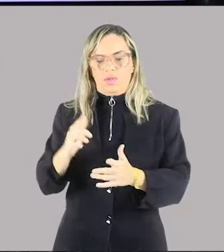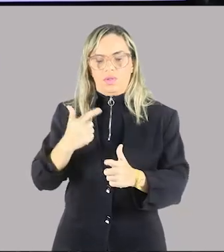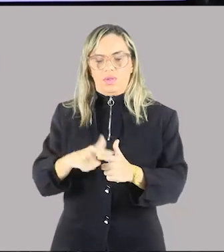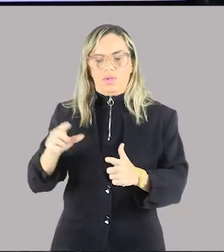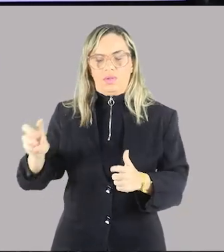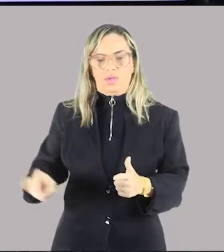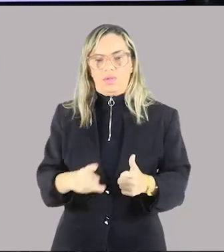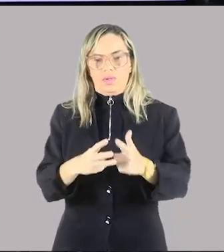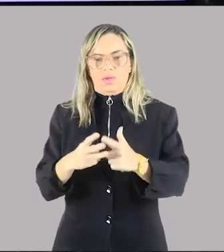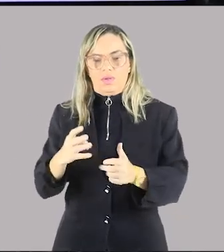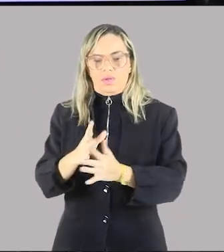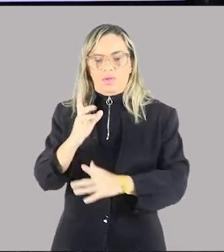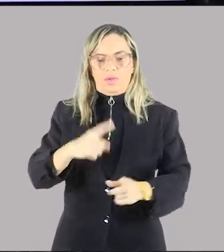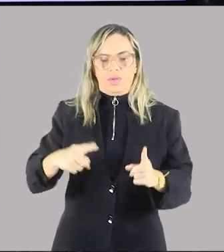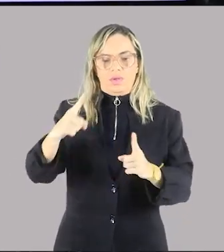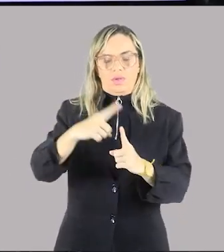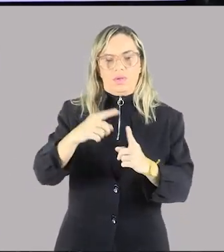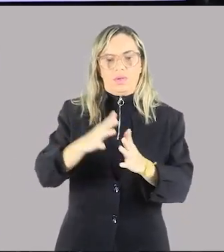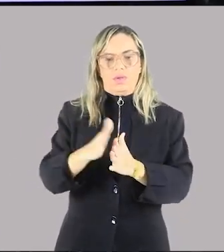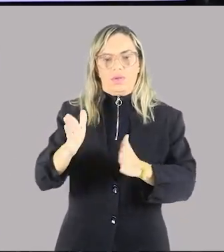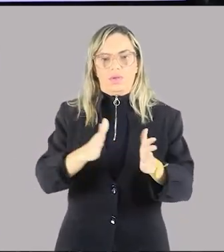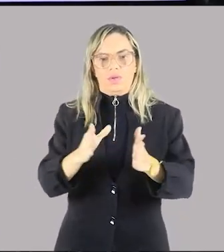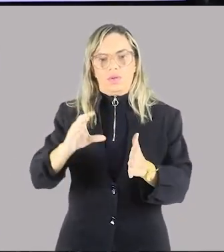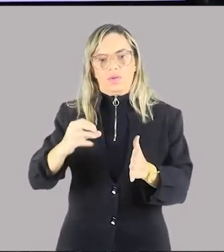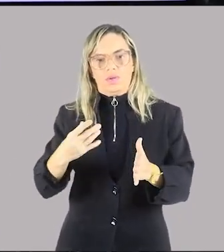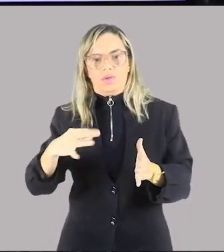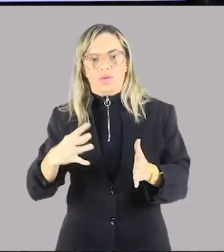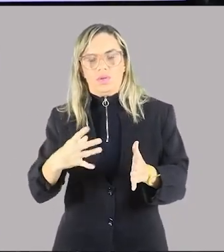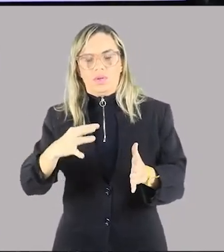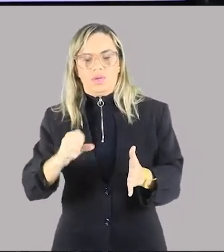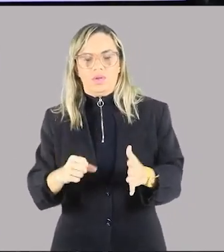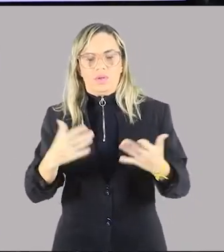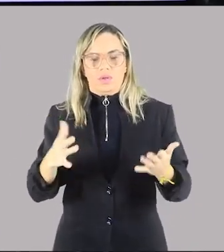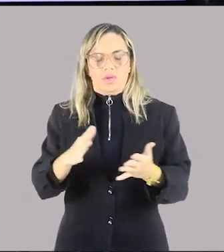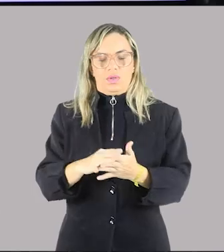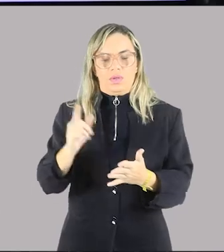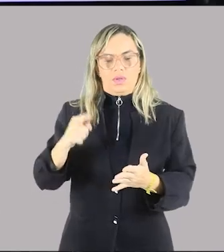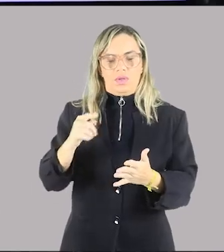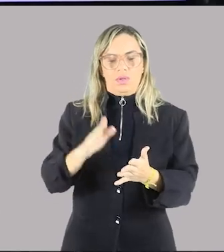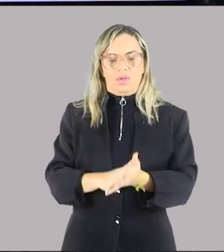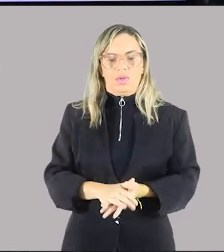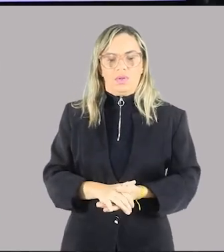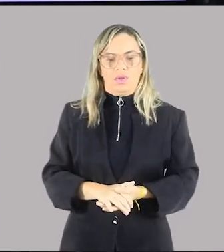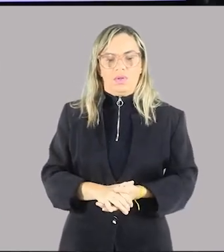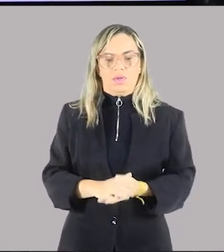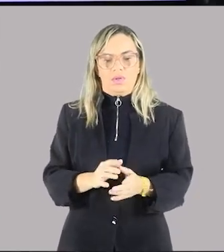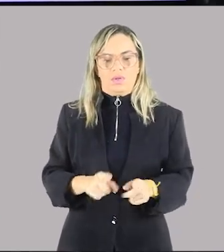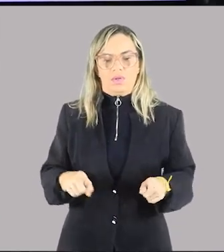subdivididos em 3 tipos: os temporários, os seletistas e os estatutários. Temporários são